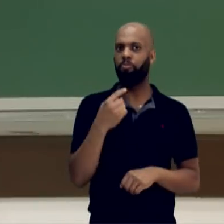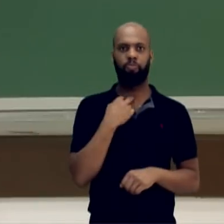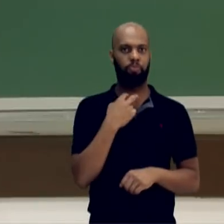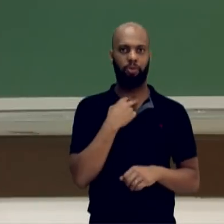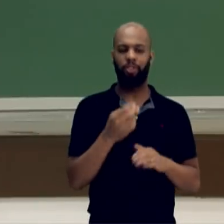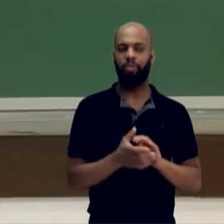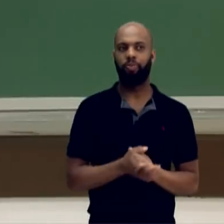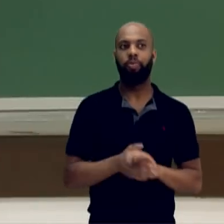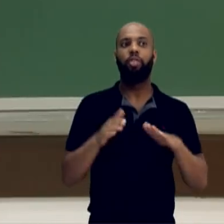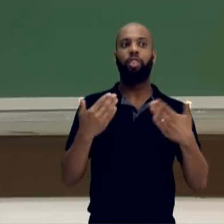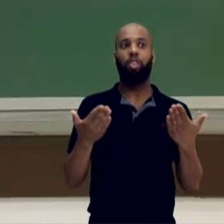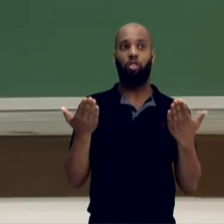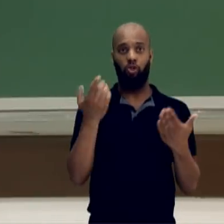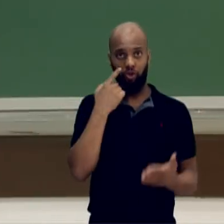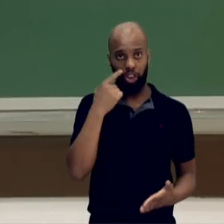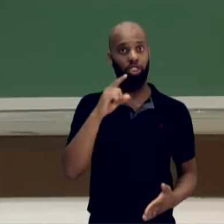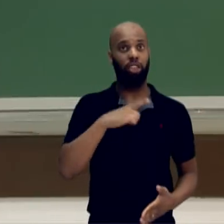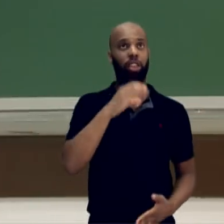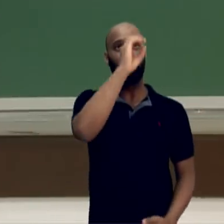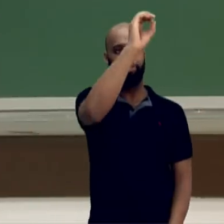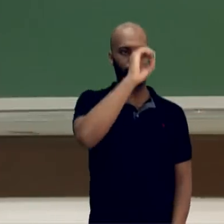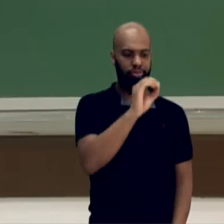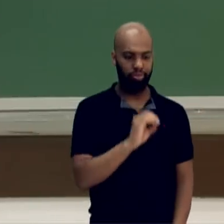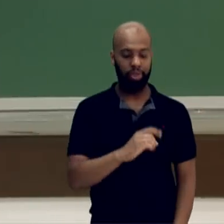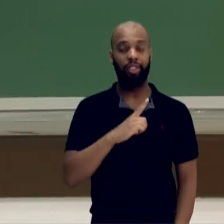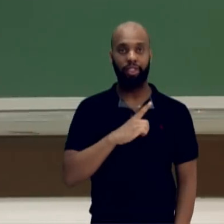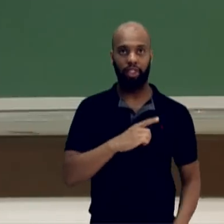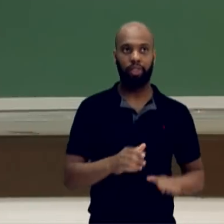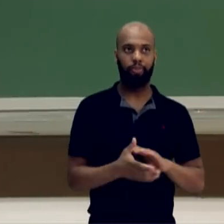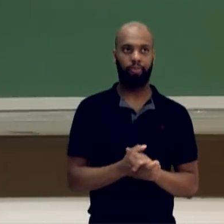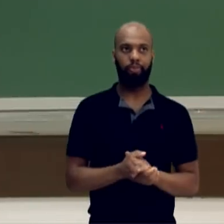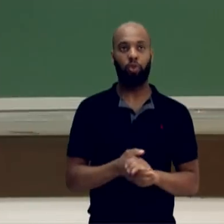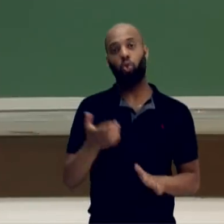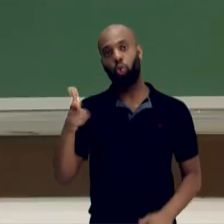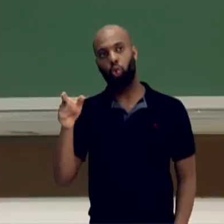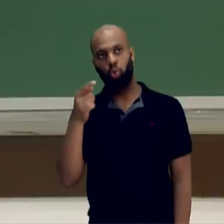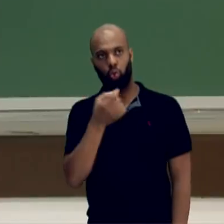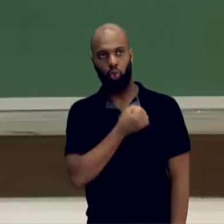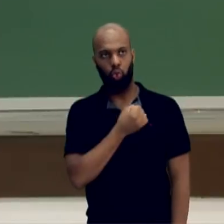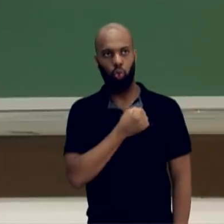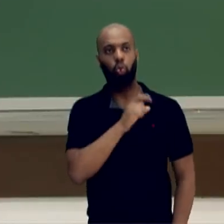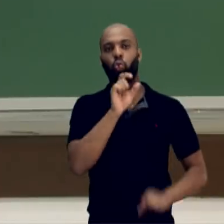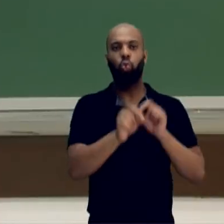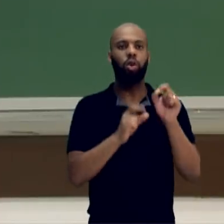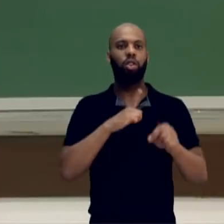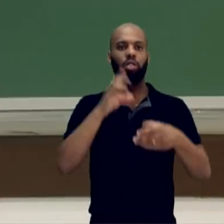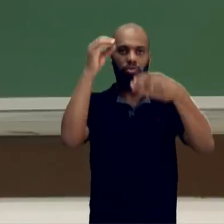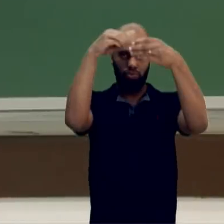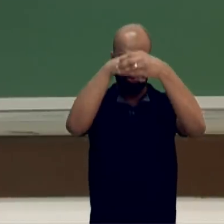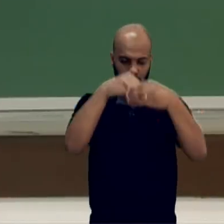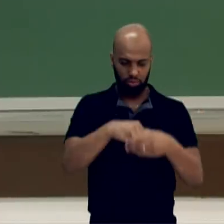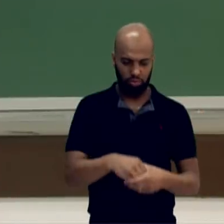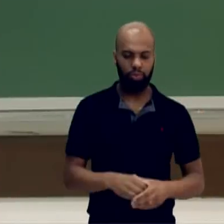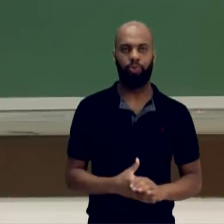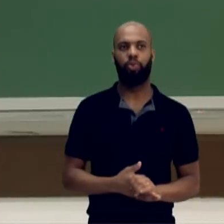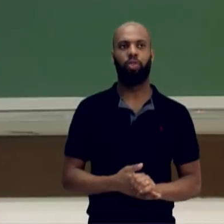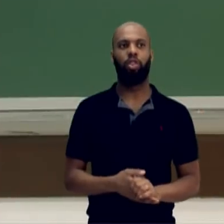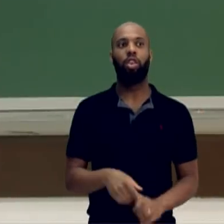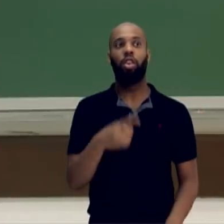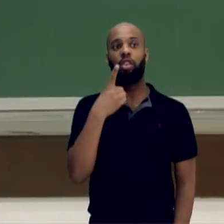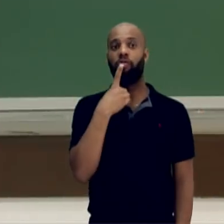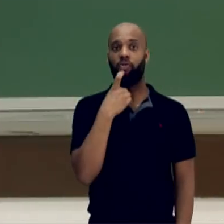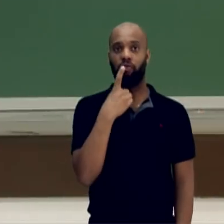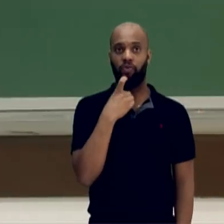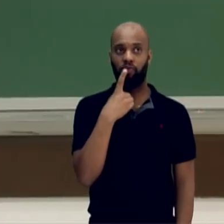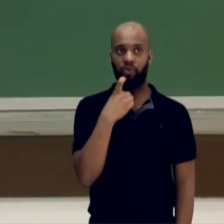entrar? Então, olha só, ele é comum a todos. Agora, próximo. Quem é comum a todos? Eu tenho aqui, o que está em vermelho